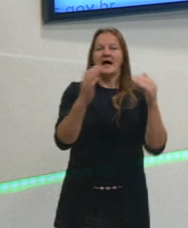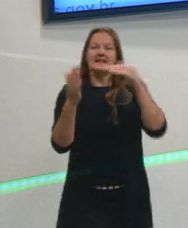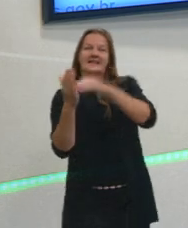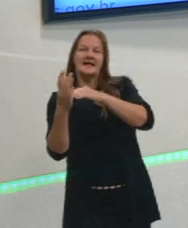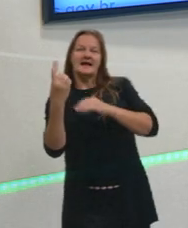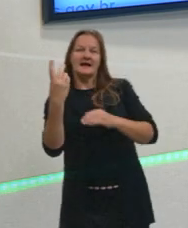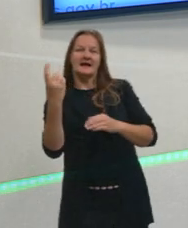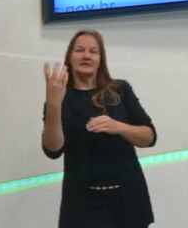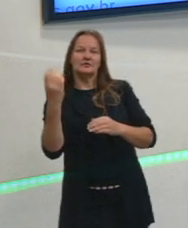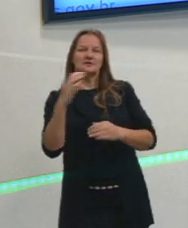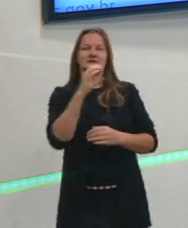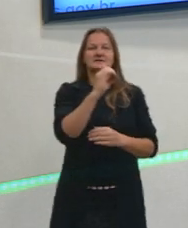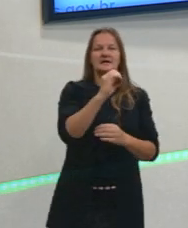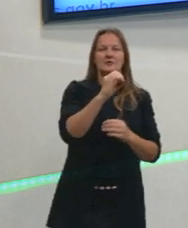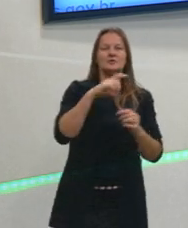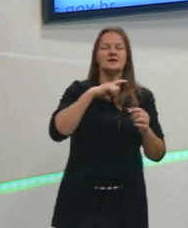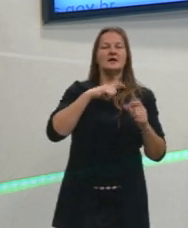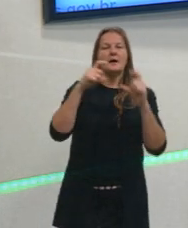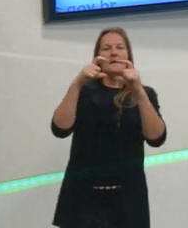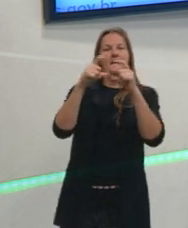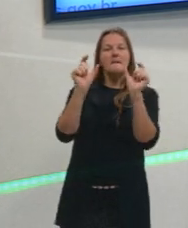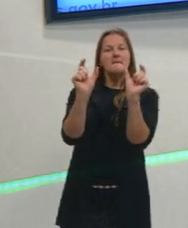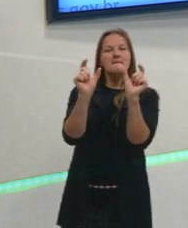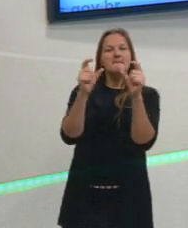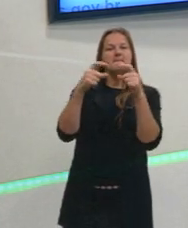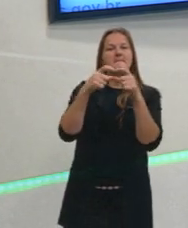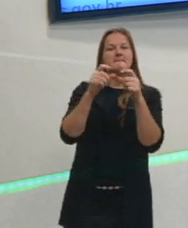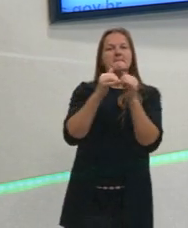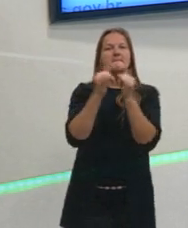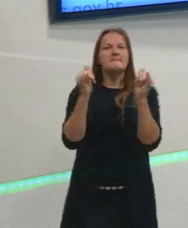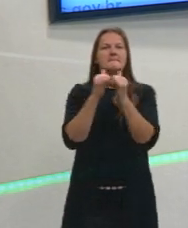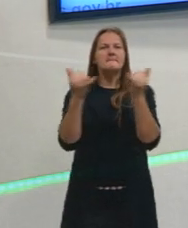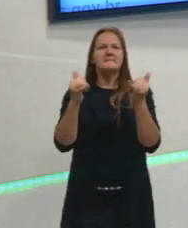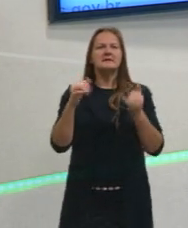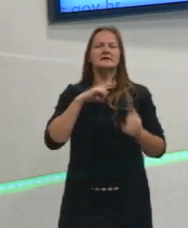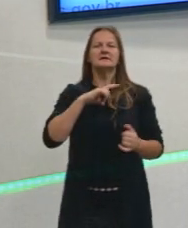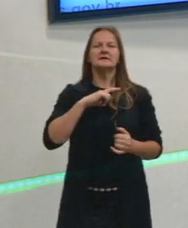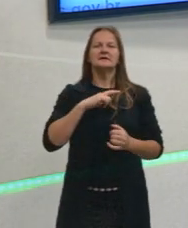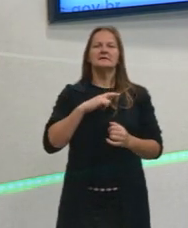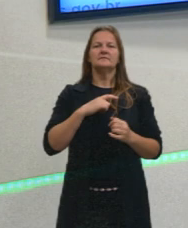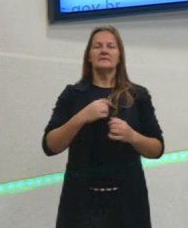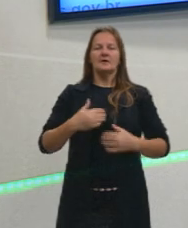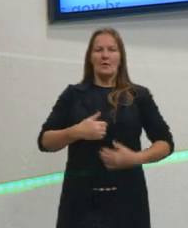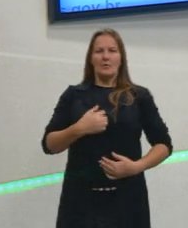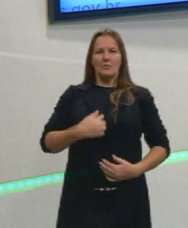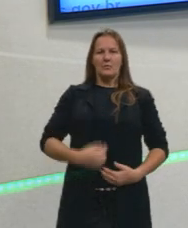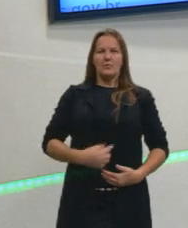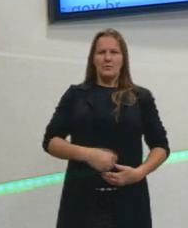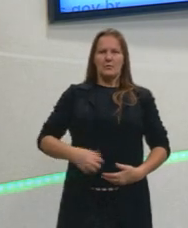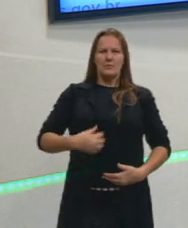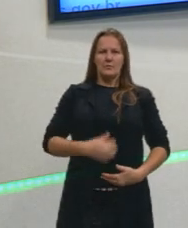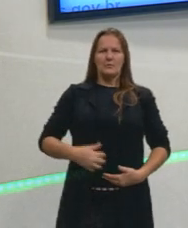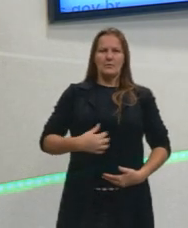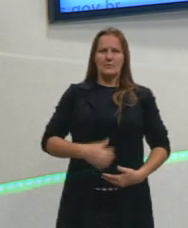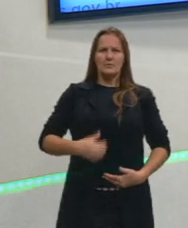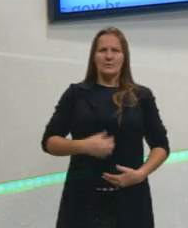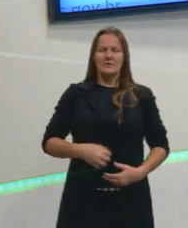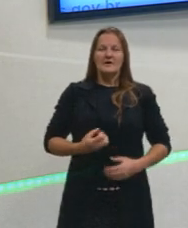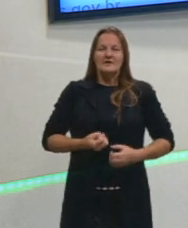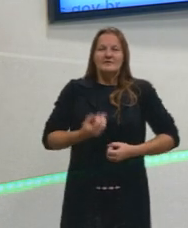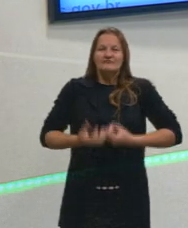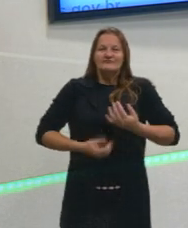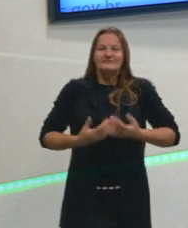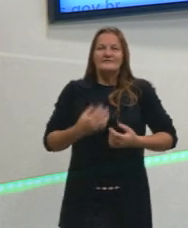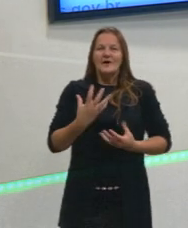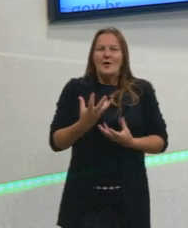1410 nós temos as pilhas tá a partir do PH um nós temos o ácido estomacal que aquele a o liberamos